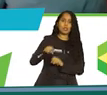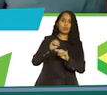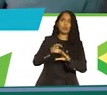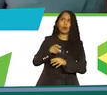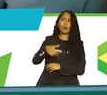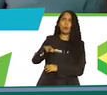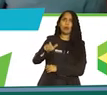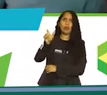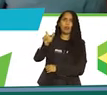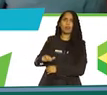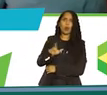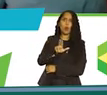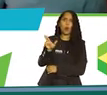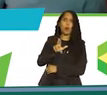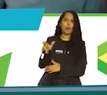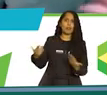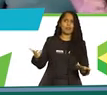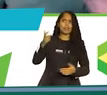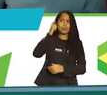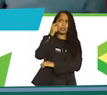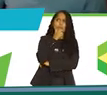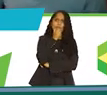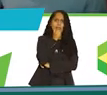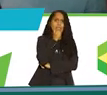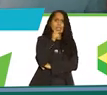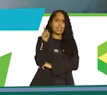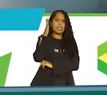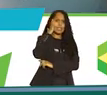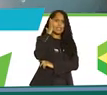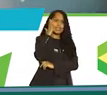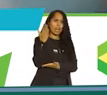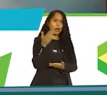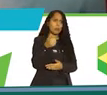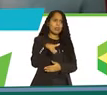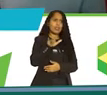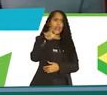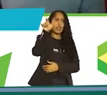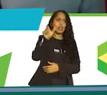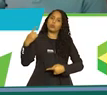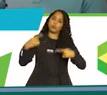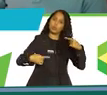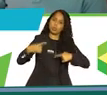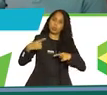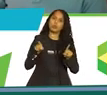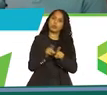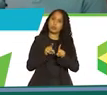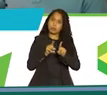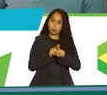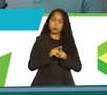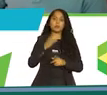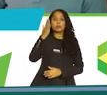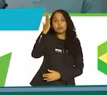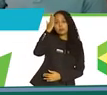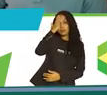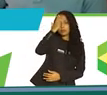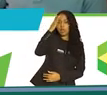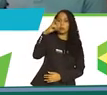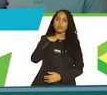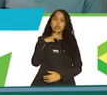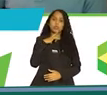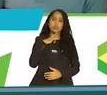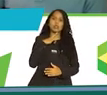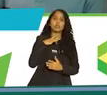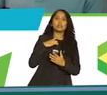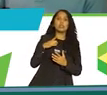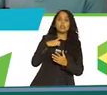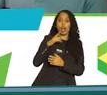bom ex-ministro da Educação aqui, acho que o Haddad deve ter pensado também, não sei nem se ele sabe quem é o nome do ministro, mas enfim. A gente já tem os